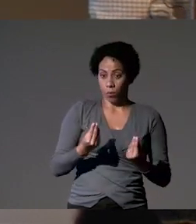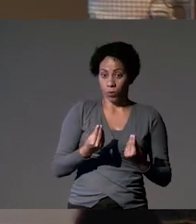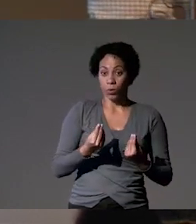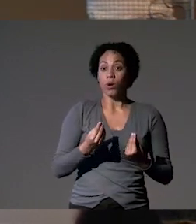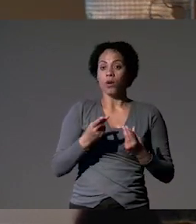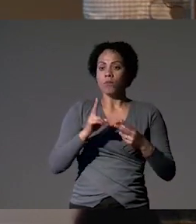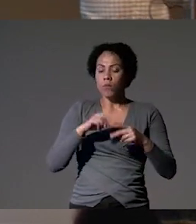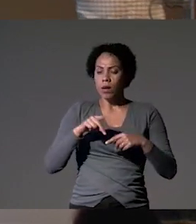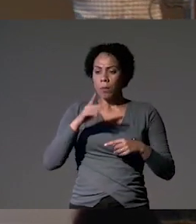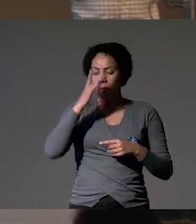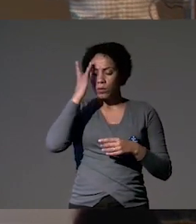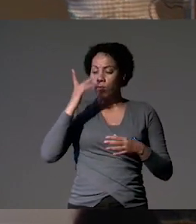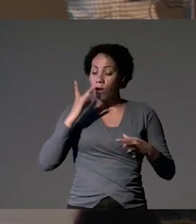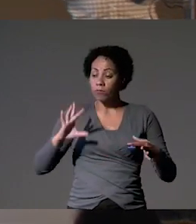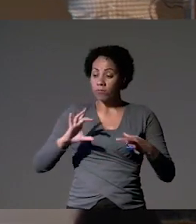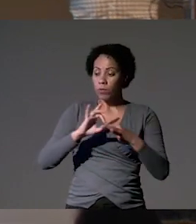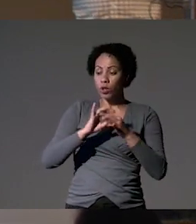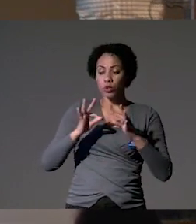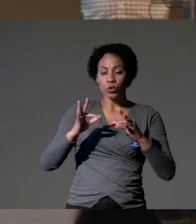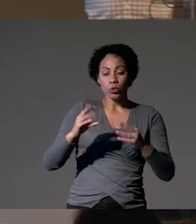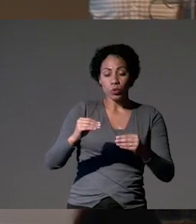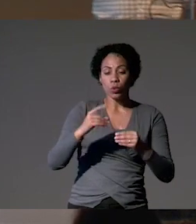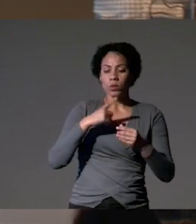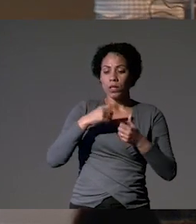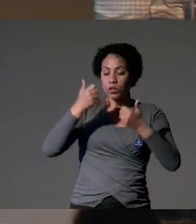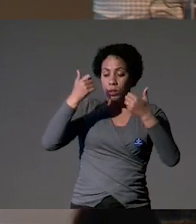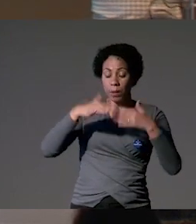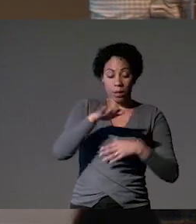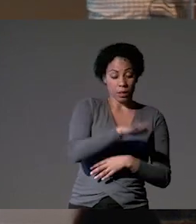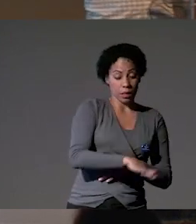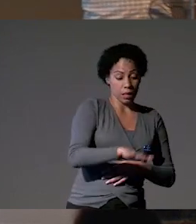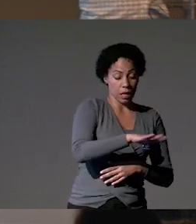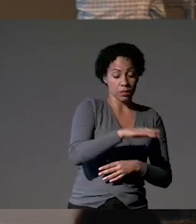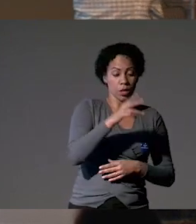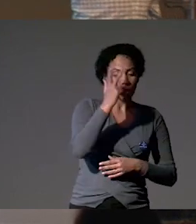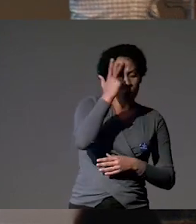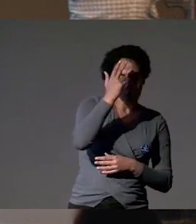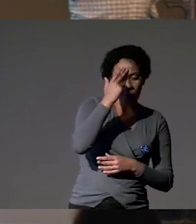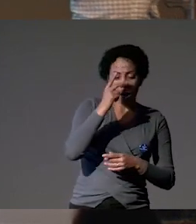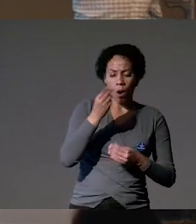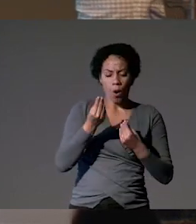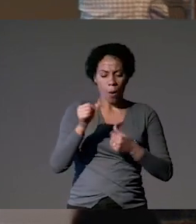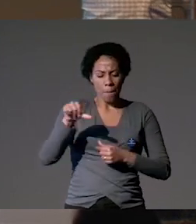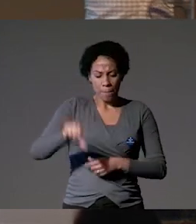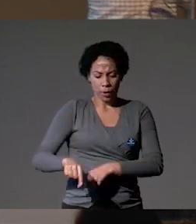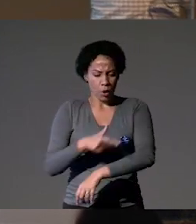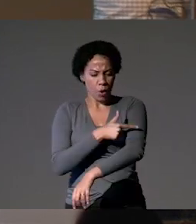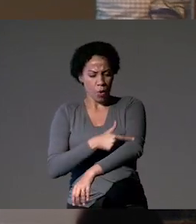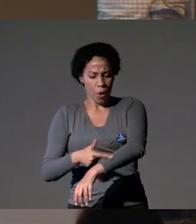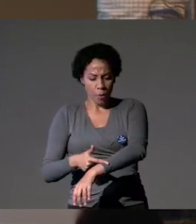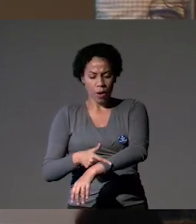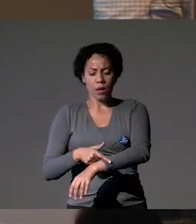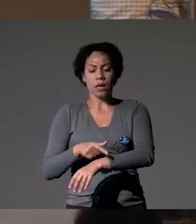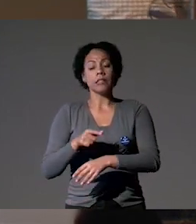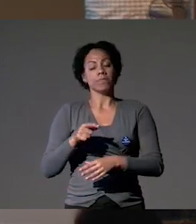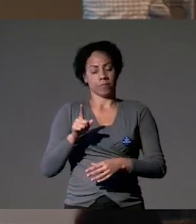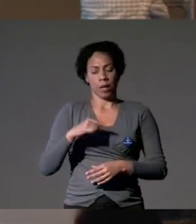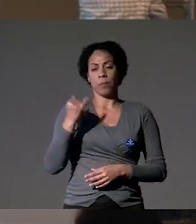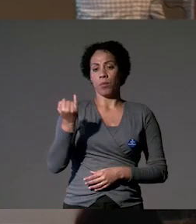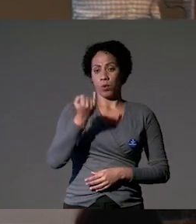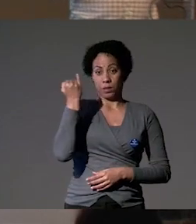Então, a associação em todos os diagnósticos em crianças normais de problemas de sono com piora comportamental é